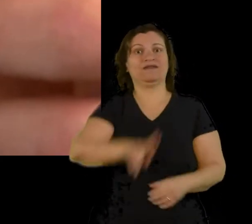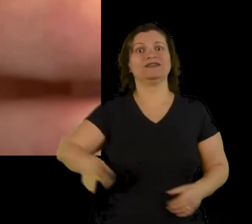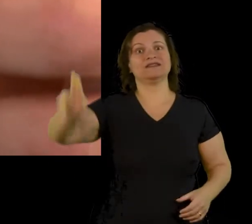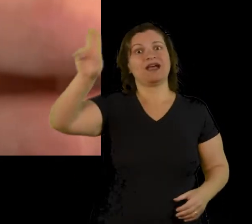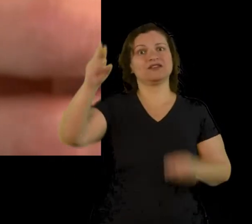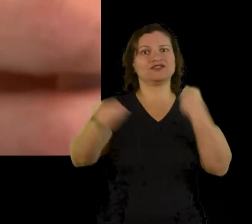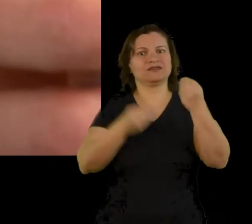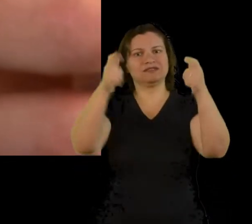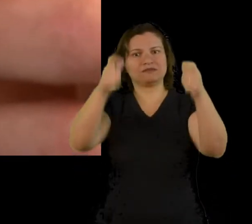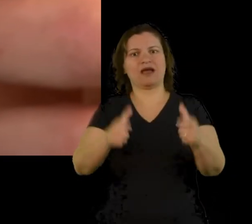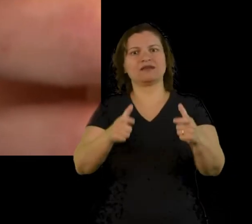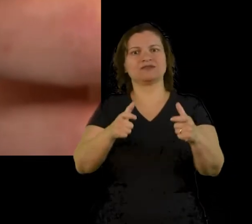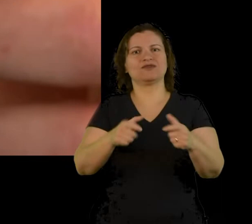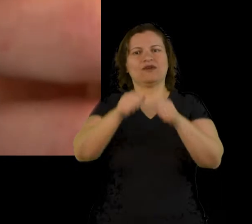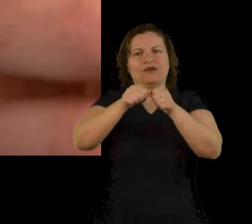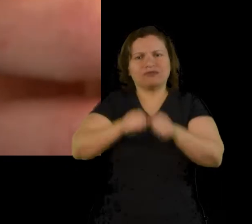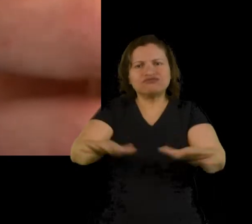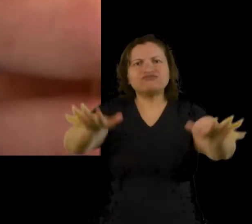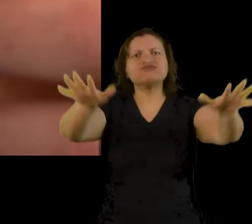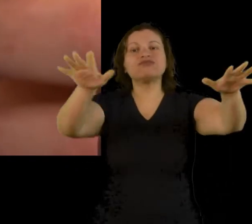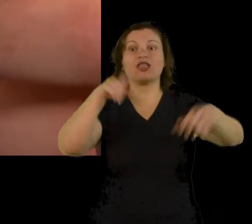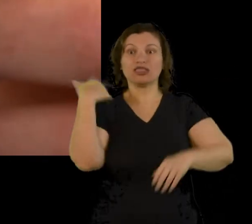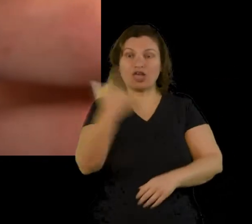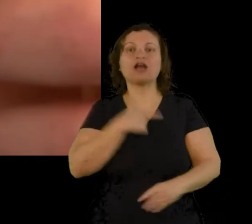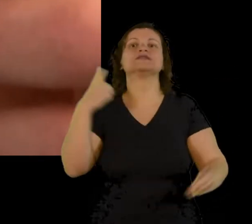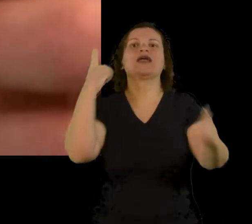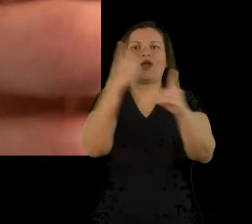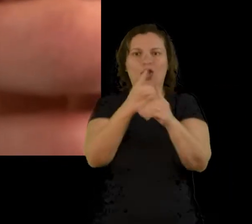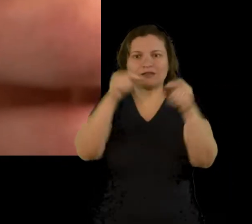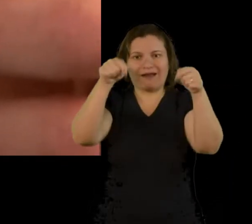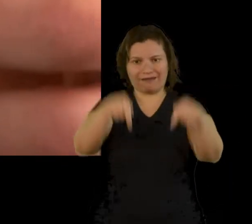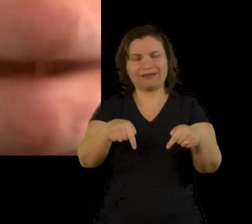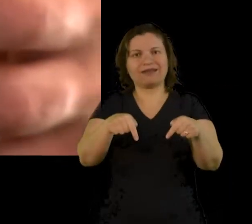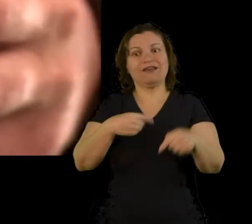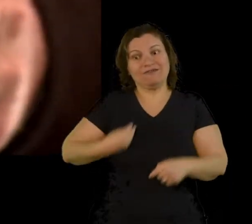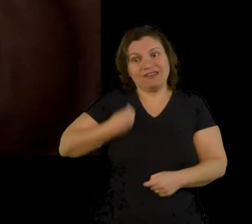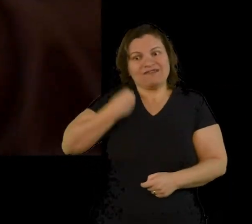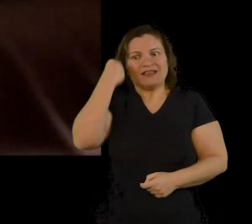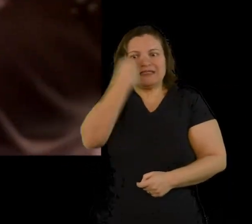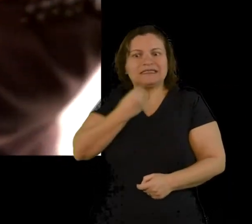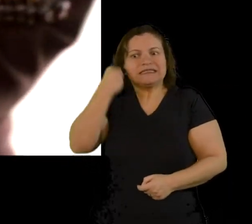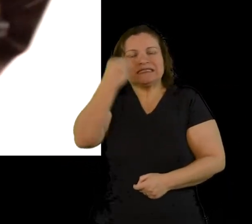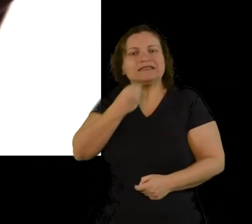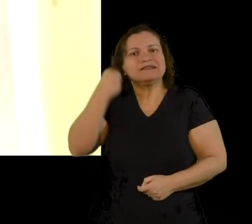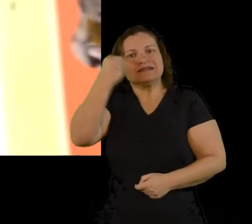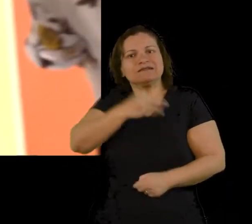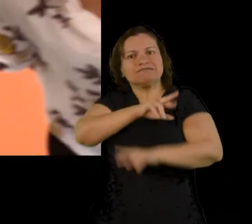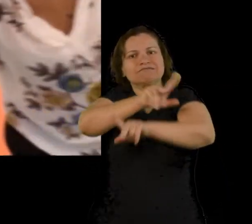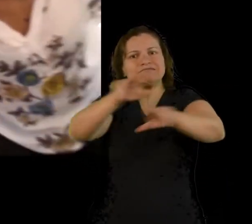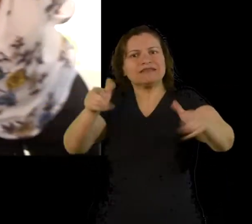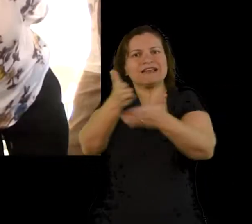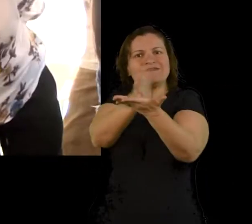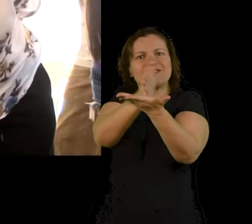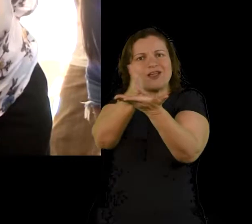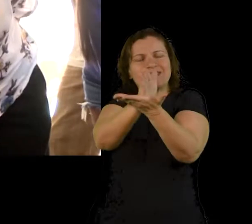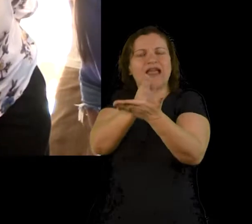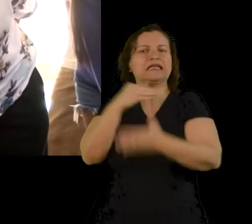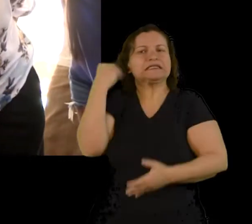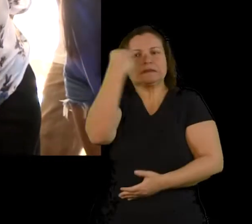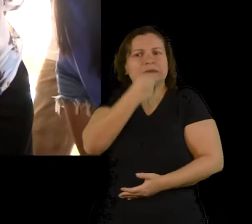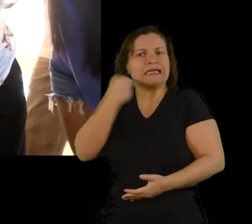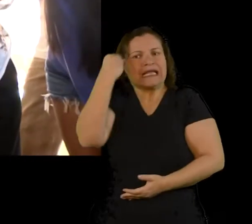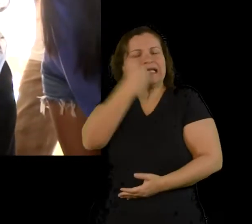como um espaço de diáspora, em que nós nos encontramos vivenciando experiências de fronteiras,